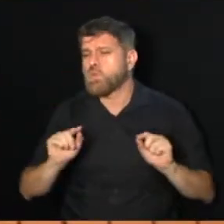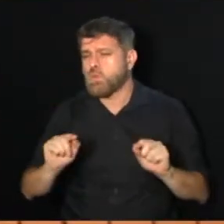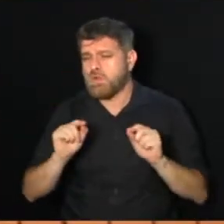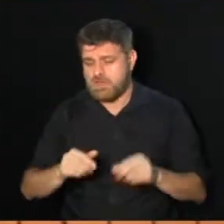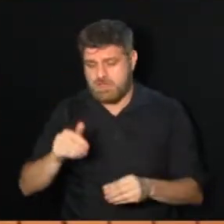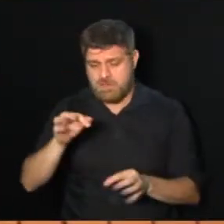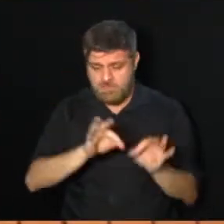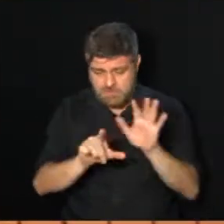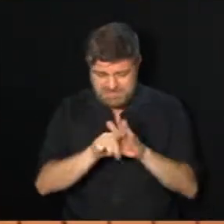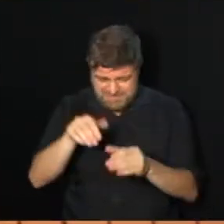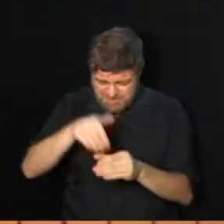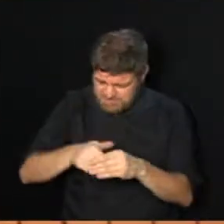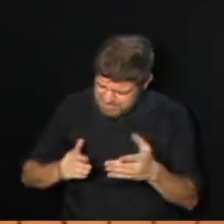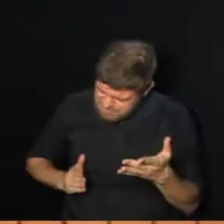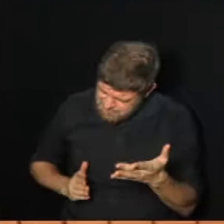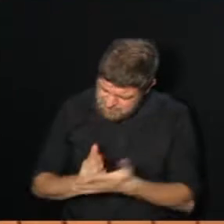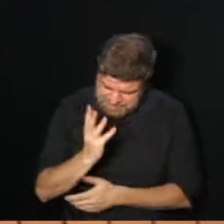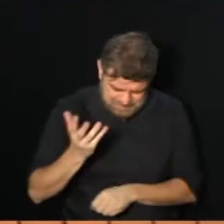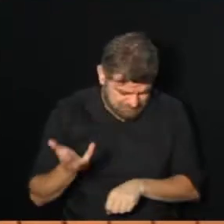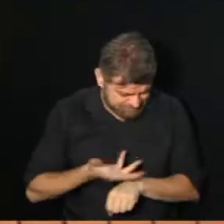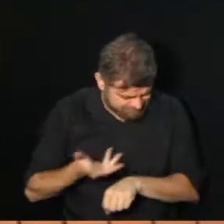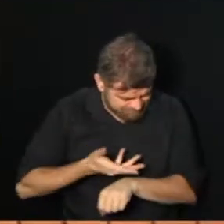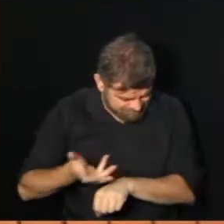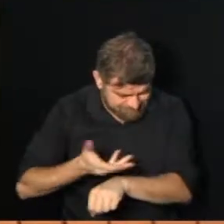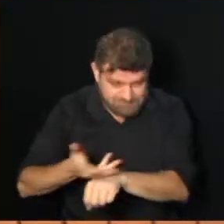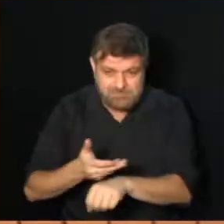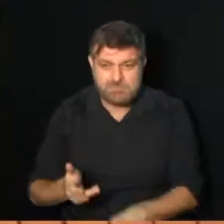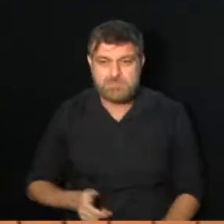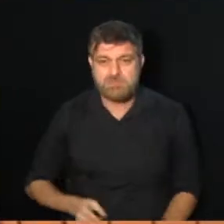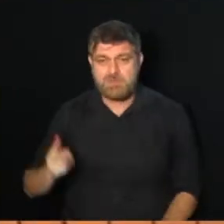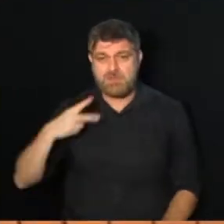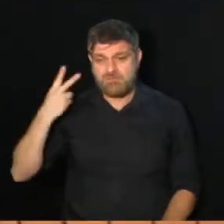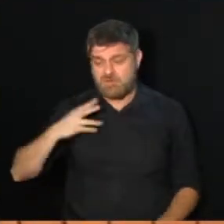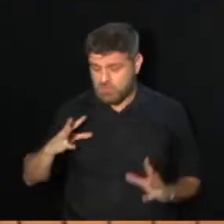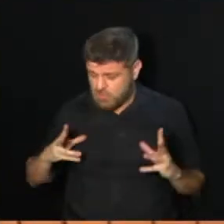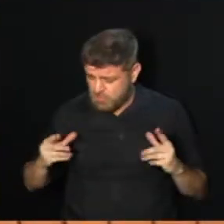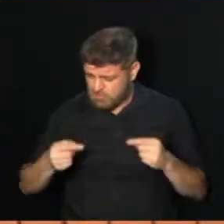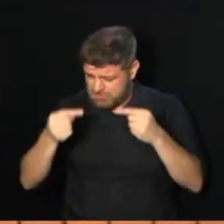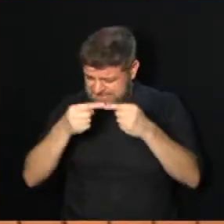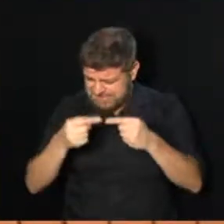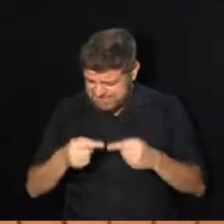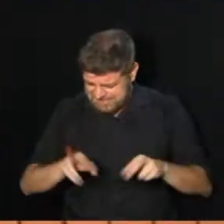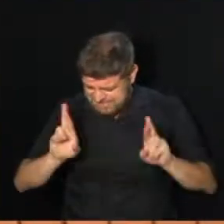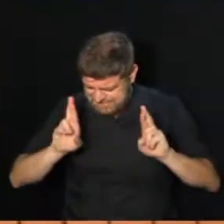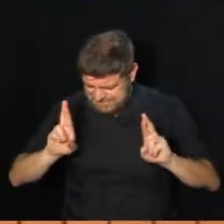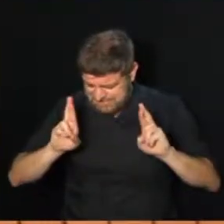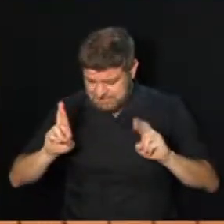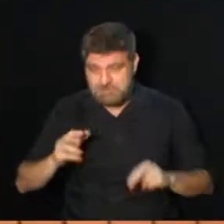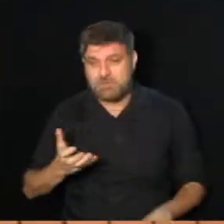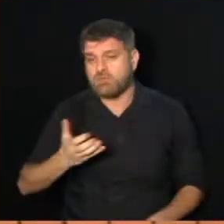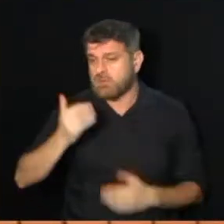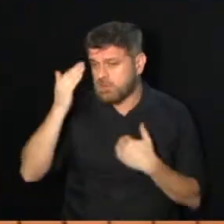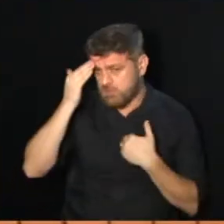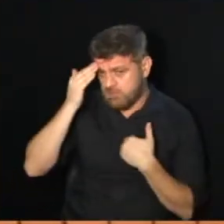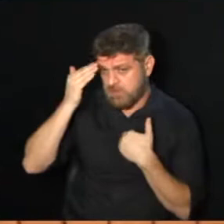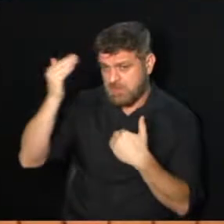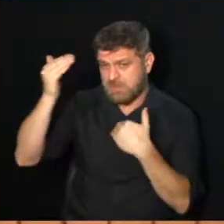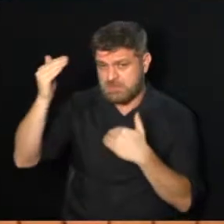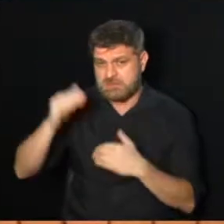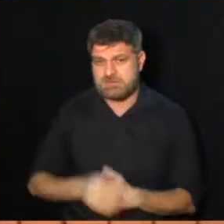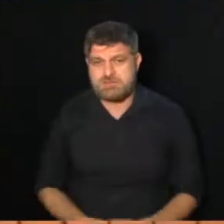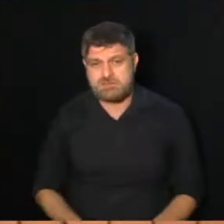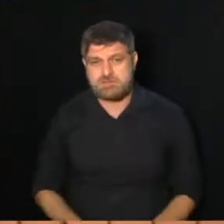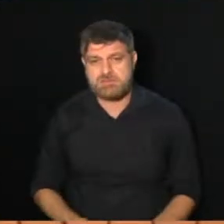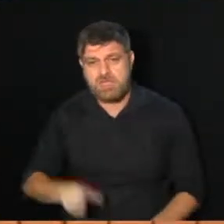aprovado rapidamente, quem sabe a unanimidade, e eu só tenho, então, a agradecer, pedir a todos